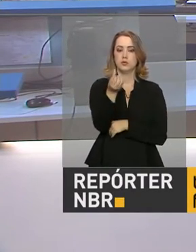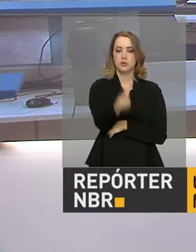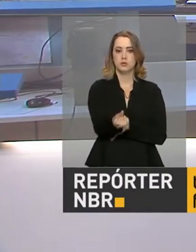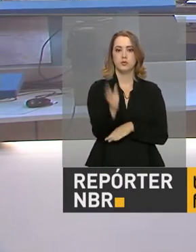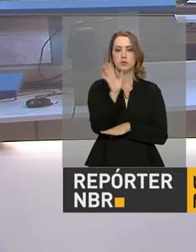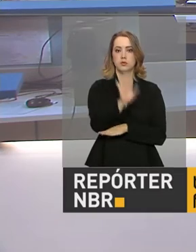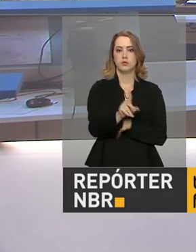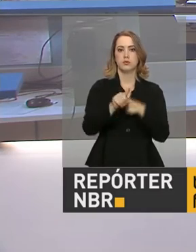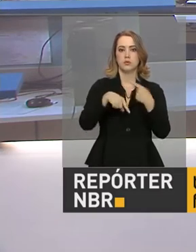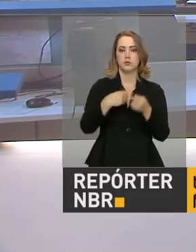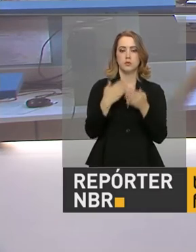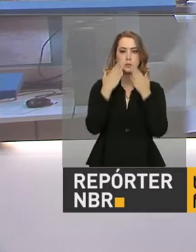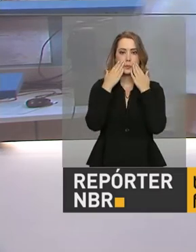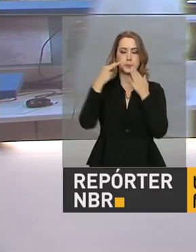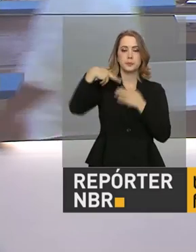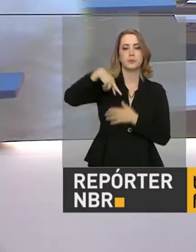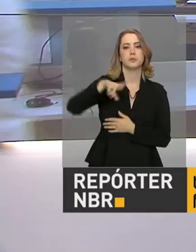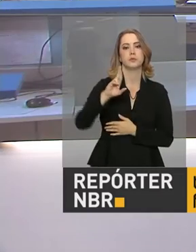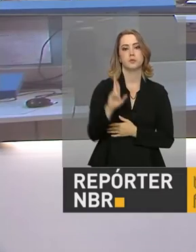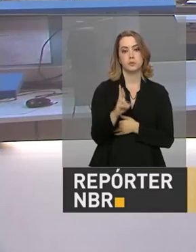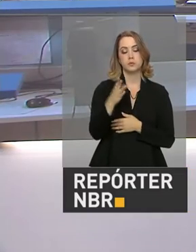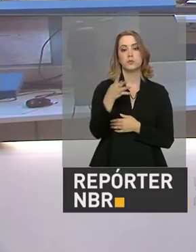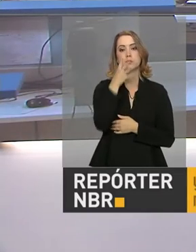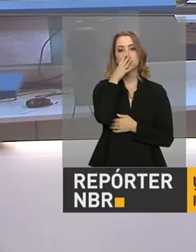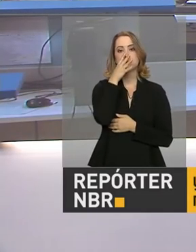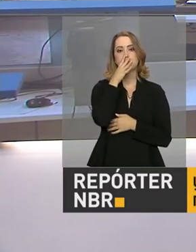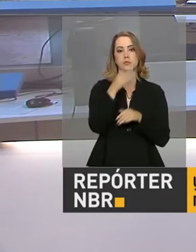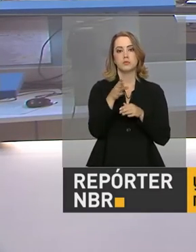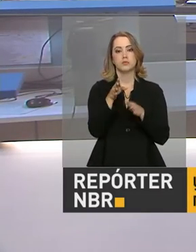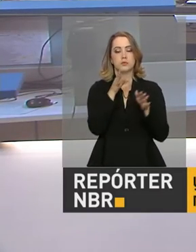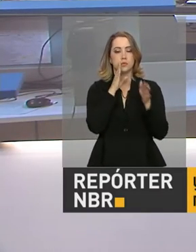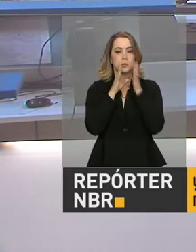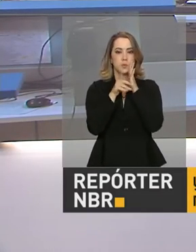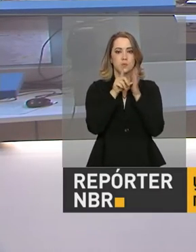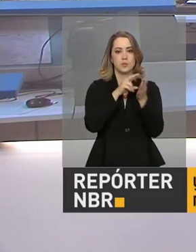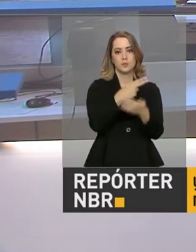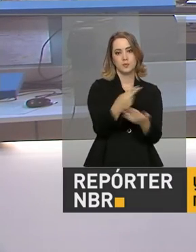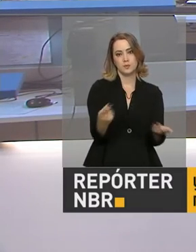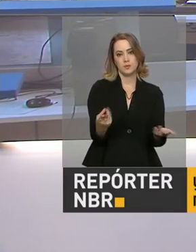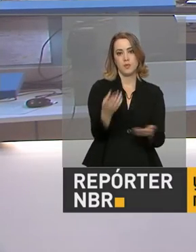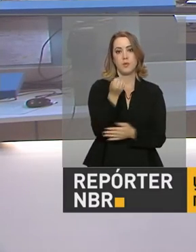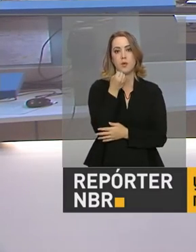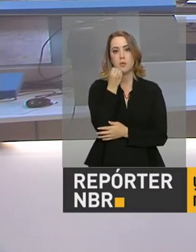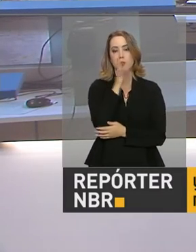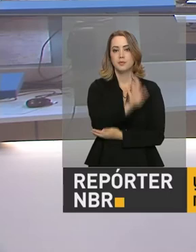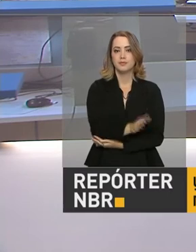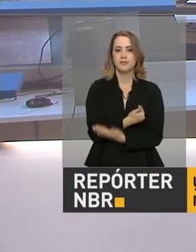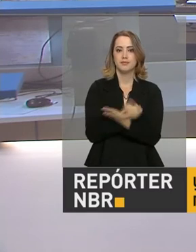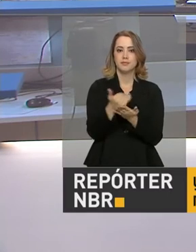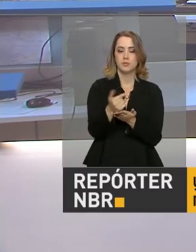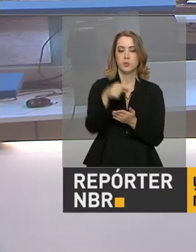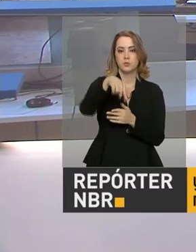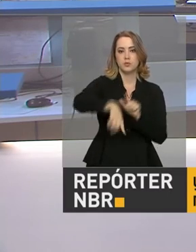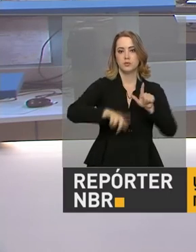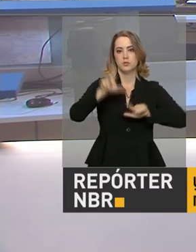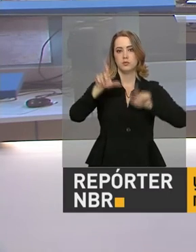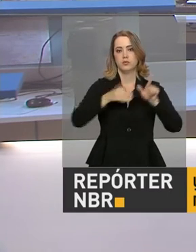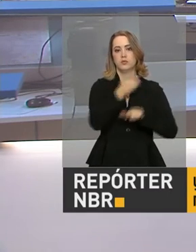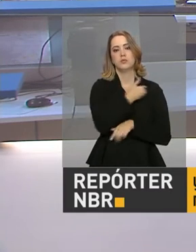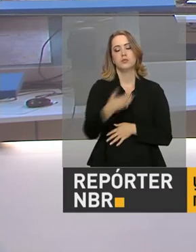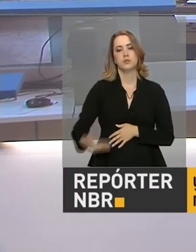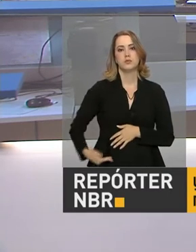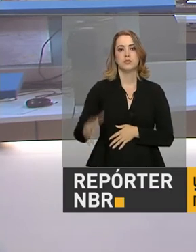ou as seis da tarde na próxima edição do repórter NBR acompanhe também as novidades em nossas redes sociais Uma boa tarde para você e